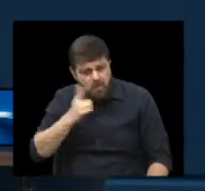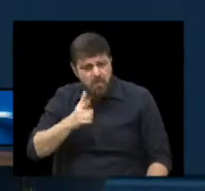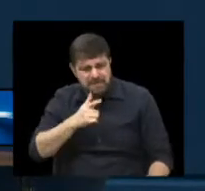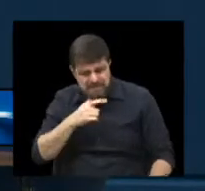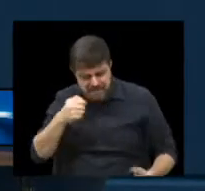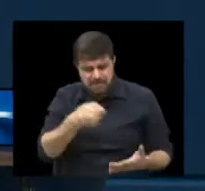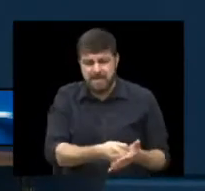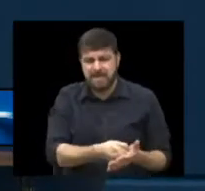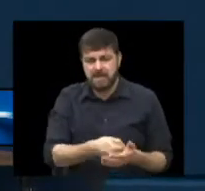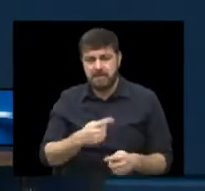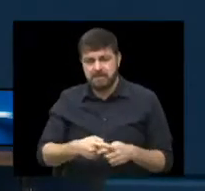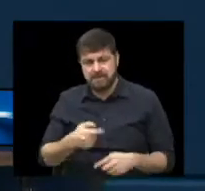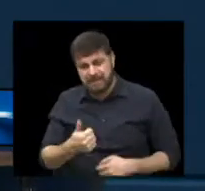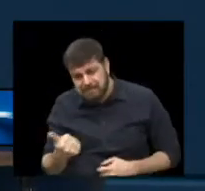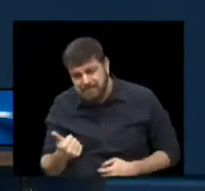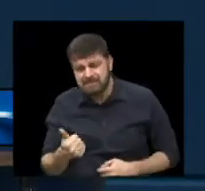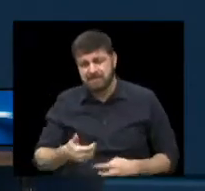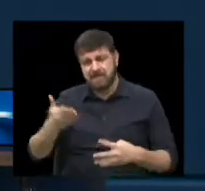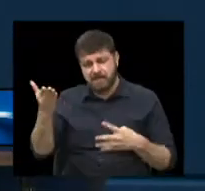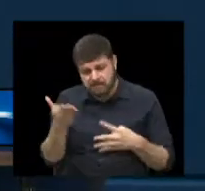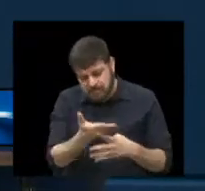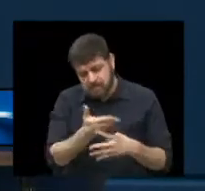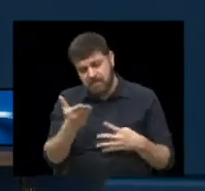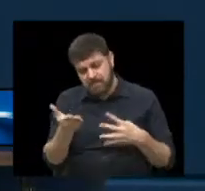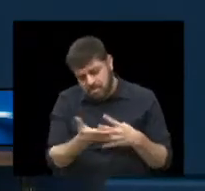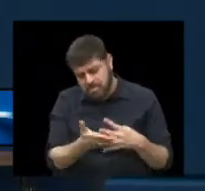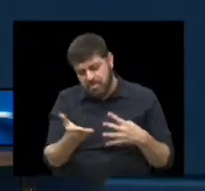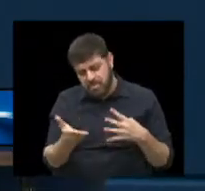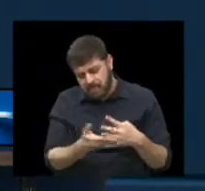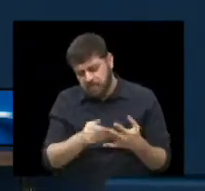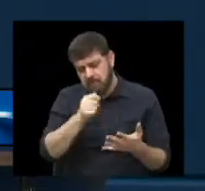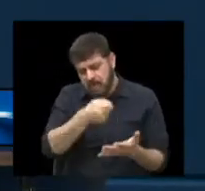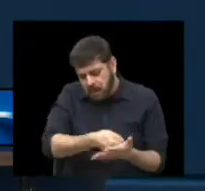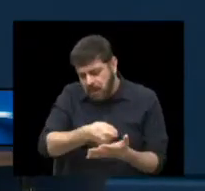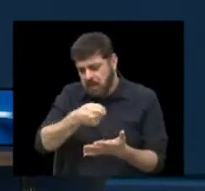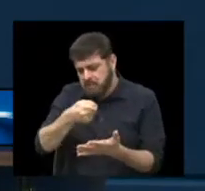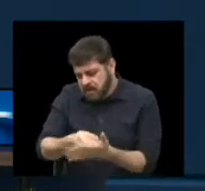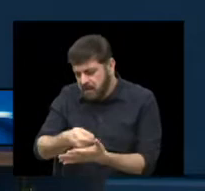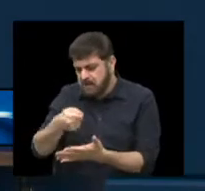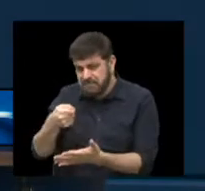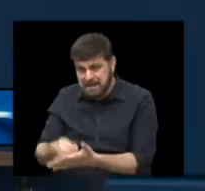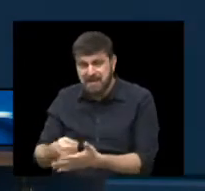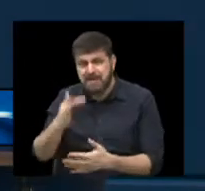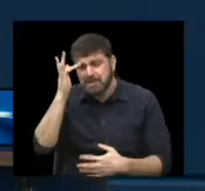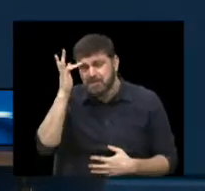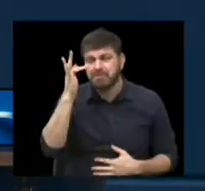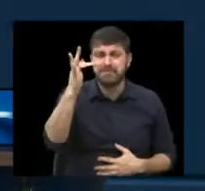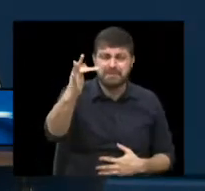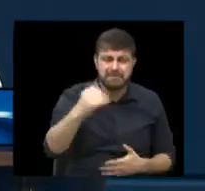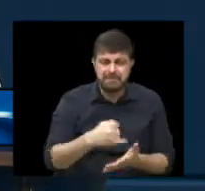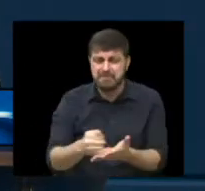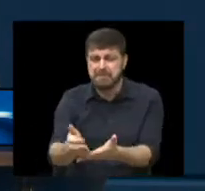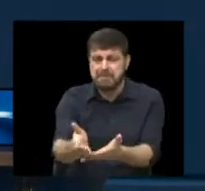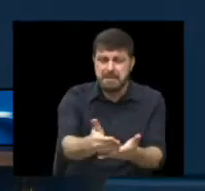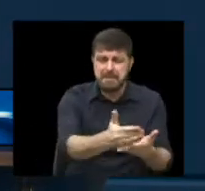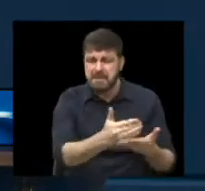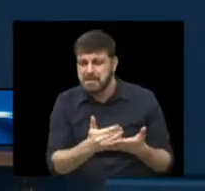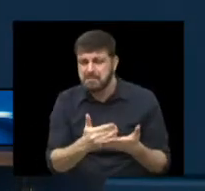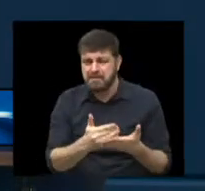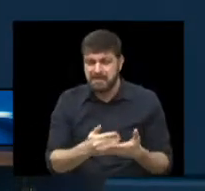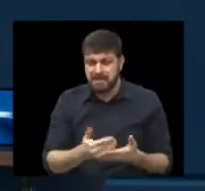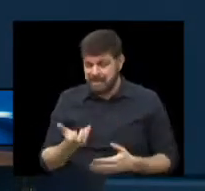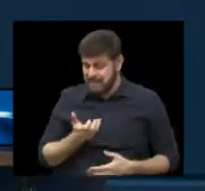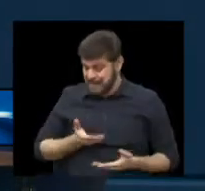entrar num financiamento, abrindo mão no futuro de arrecadar impostos, para uma arrecadação de